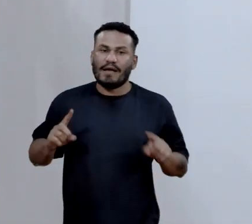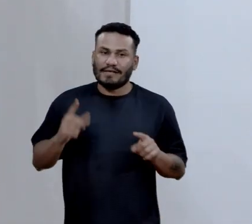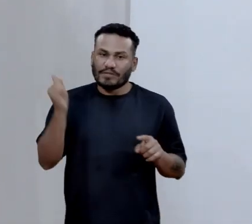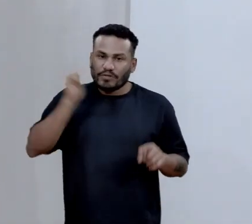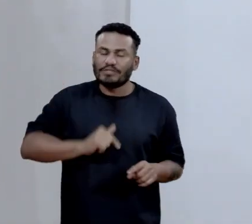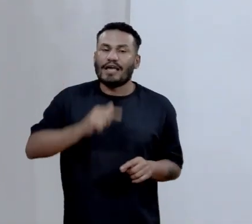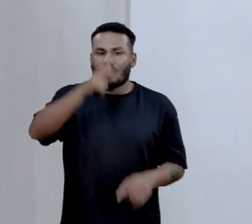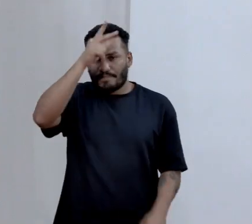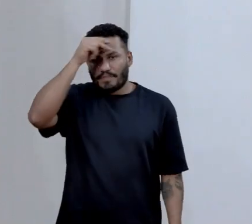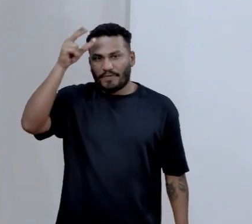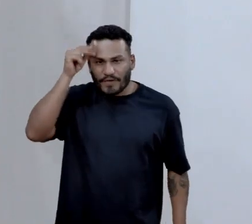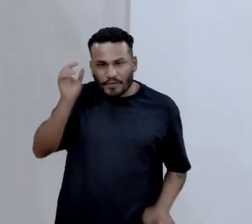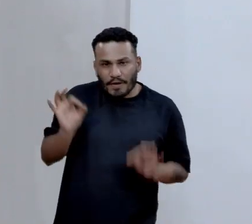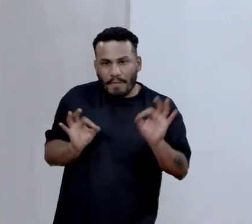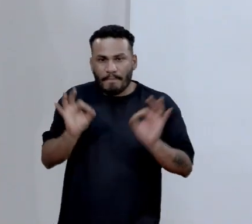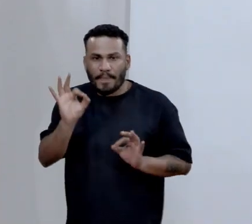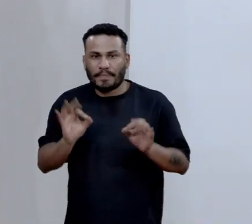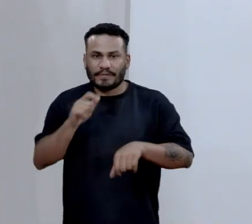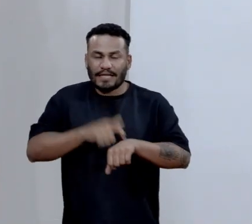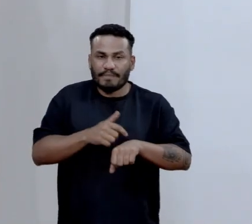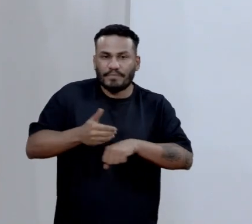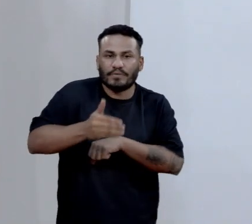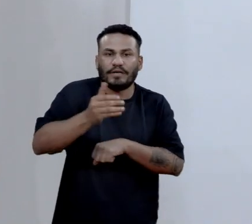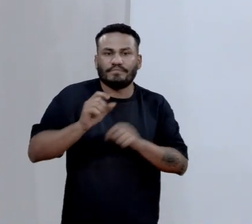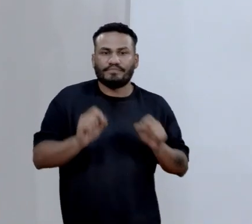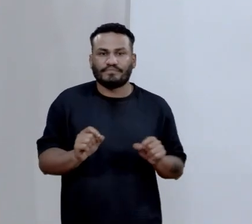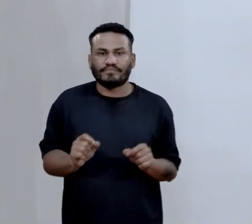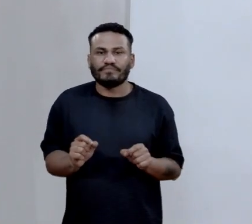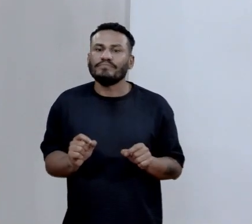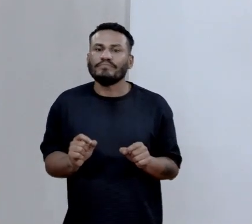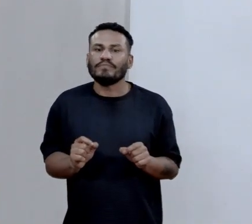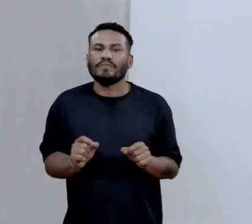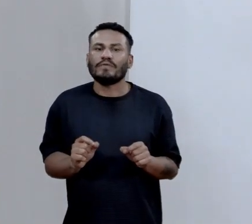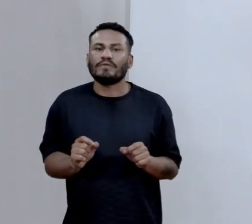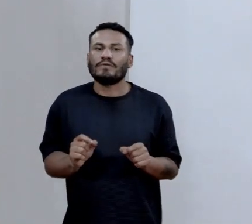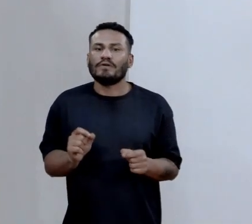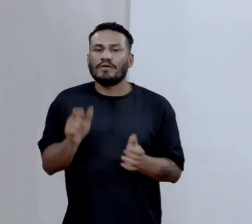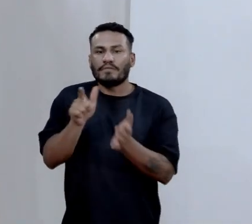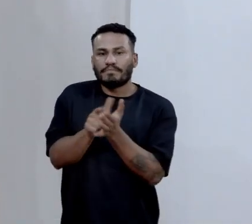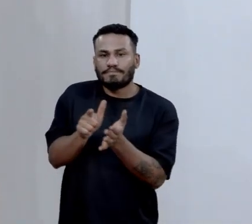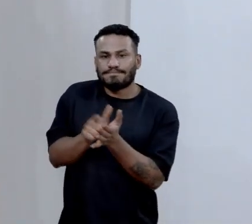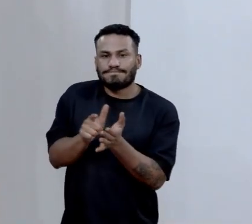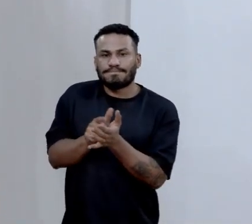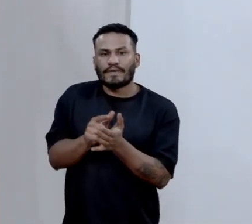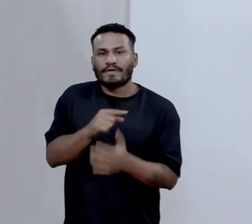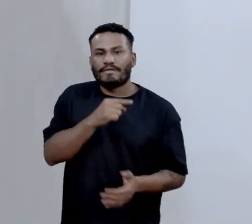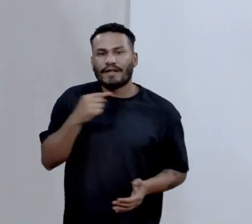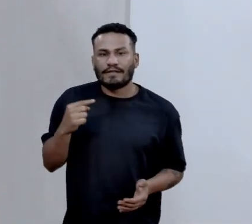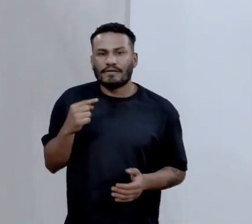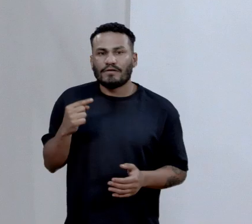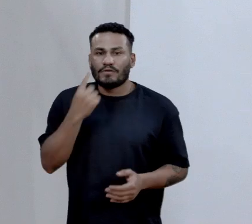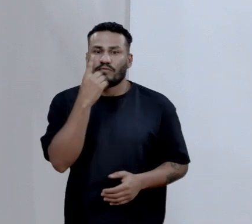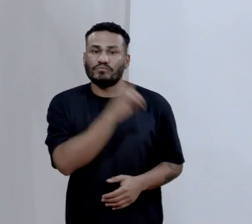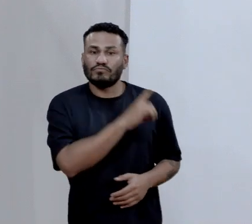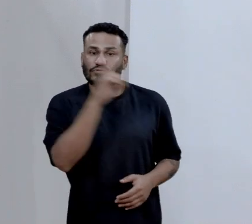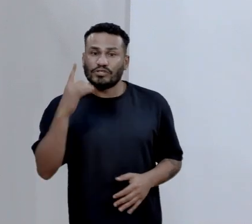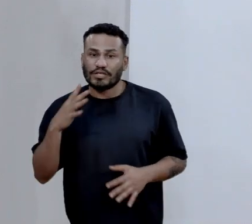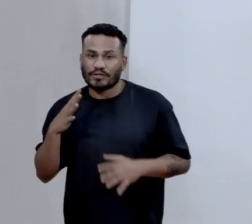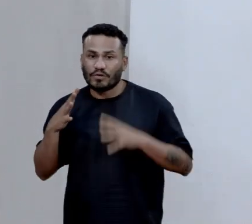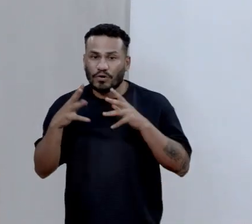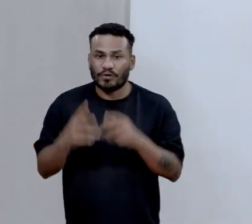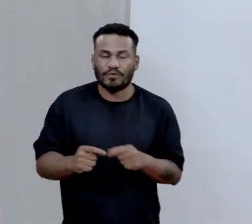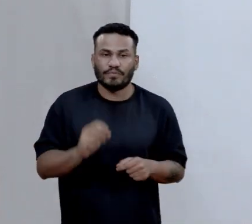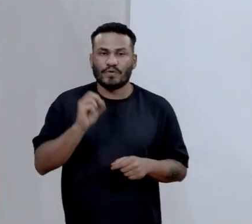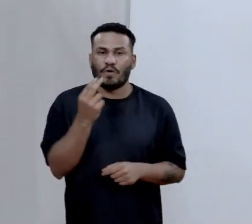dá para a prefeitura aperfeiçoar isso ao longo do tempo, que é colocar um bilhete de validade para um dia inteiro,